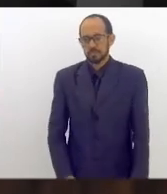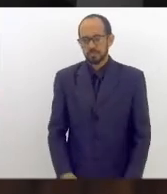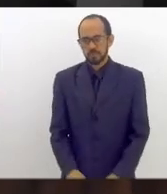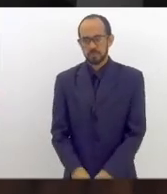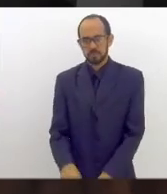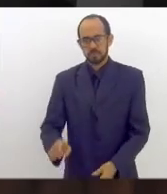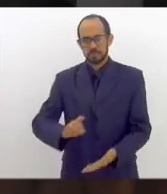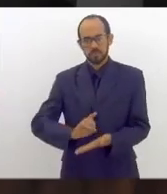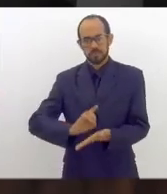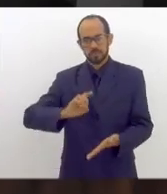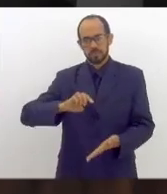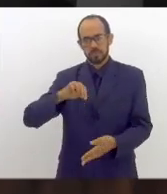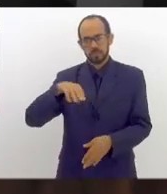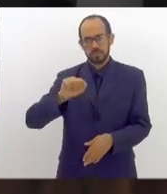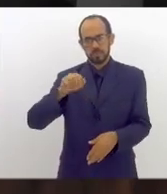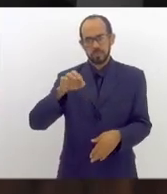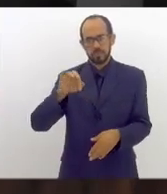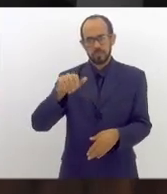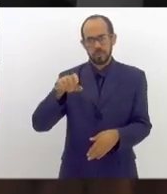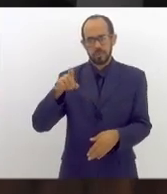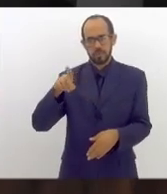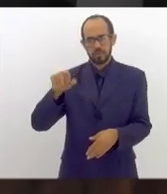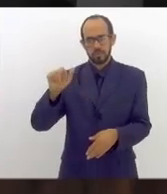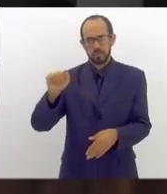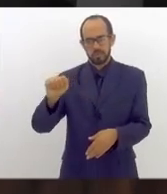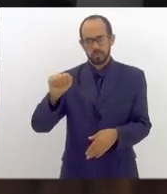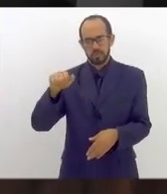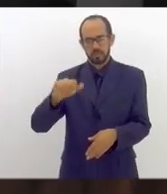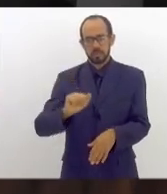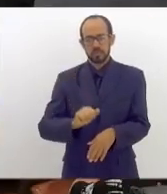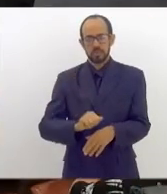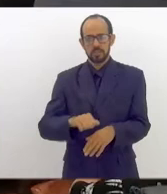Dra Mafalda Luchesi desembargadora do TJ